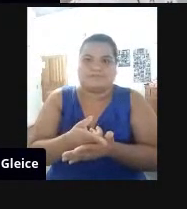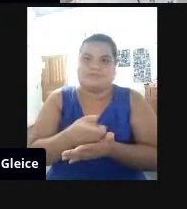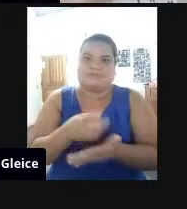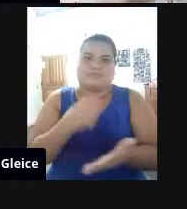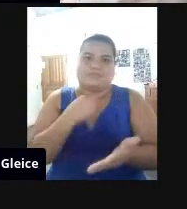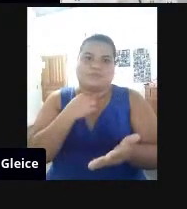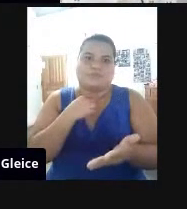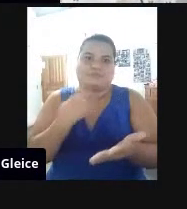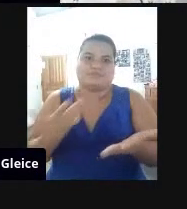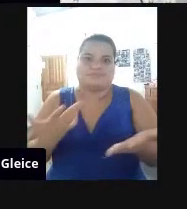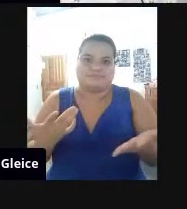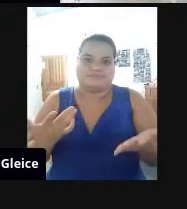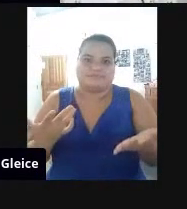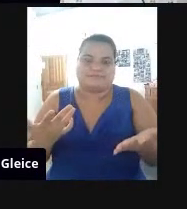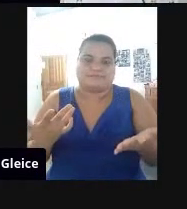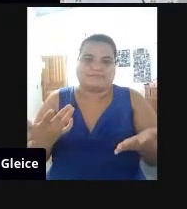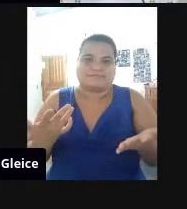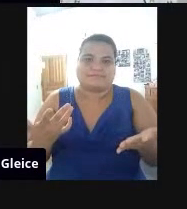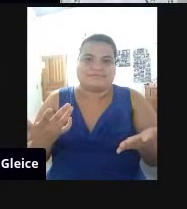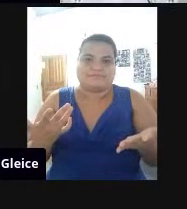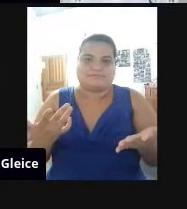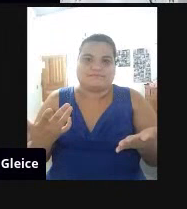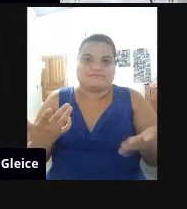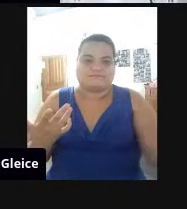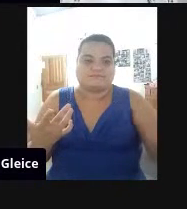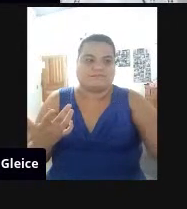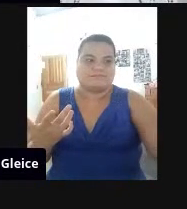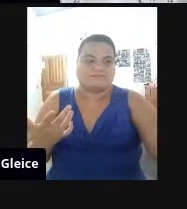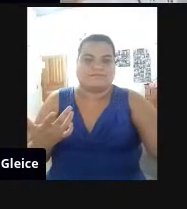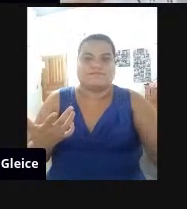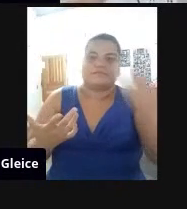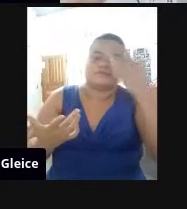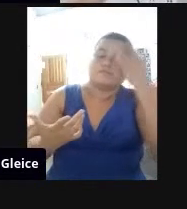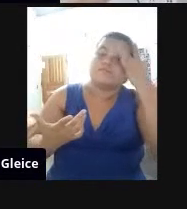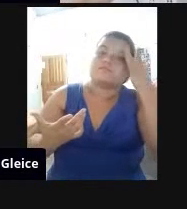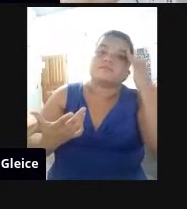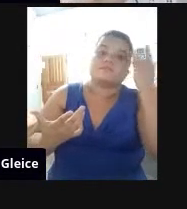a exclusão, vai melhorar a vida daquele indivíduo